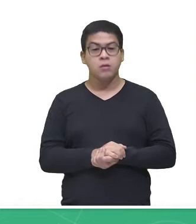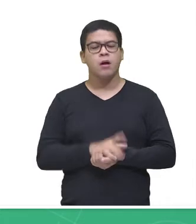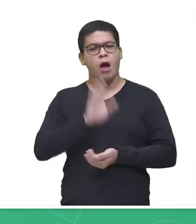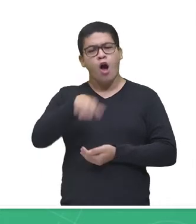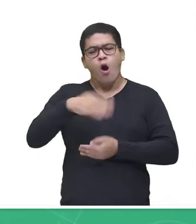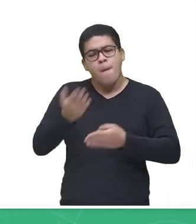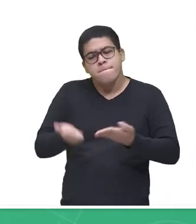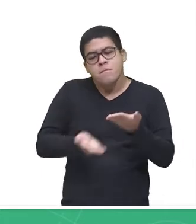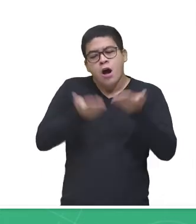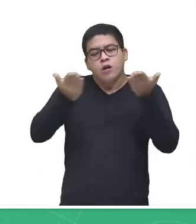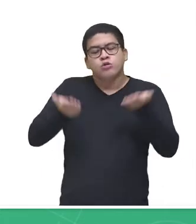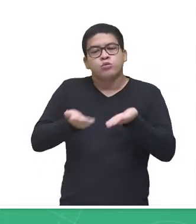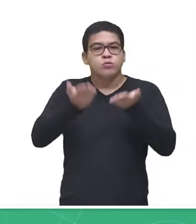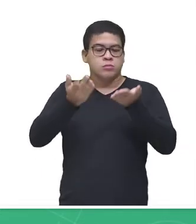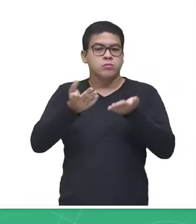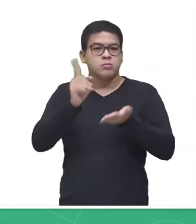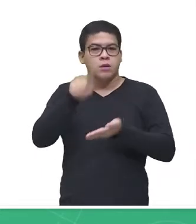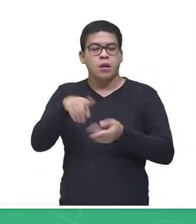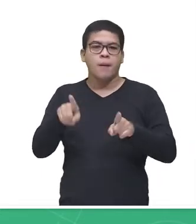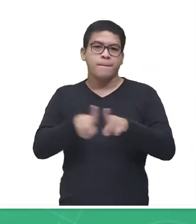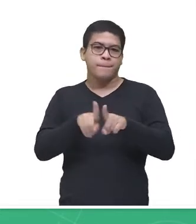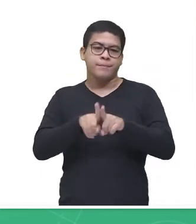nisso também, tá bom?